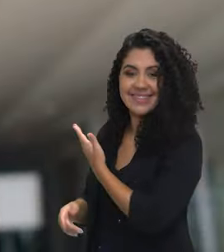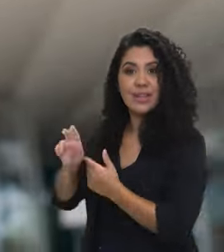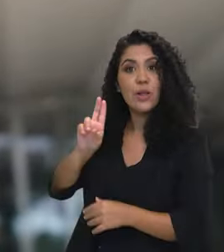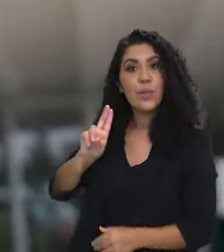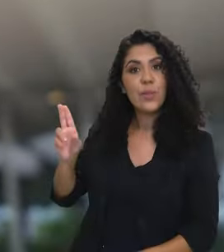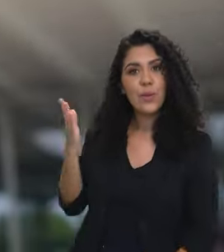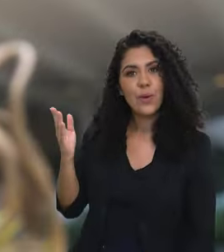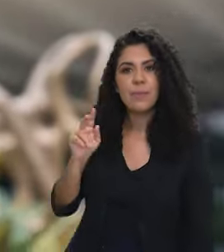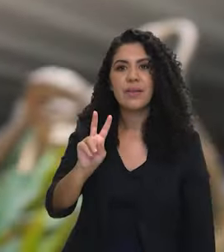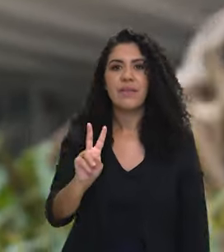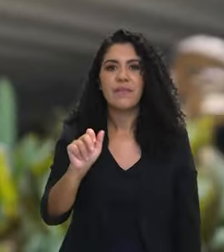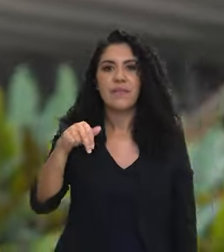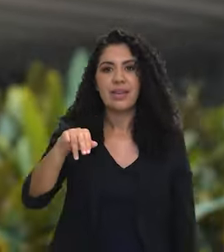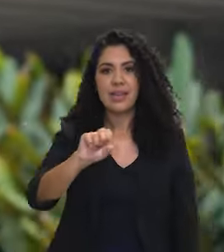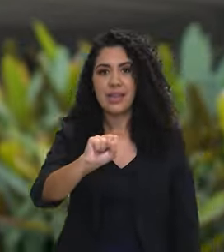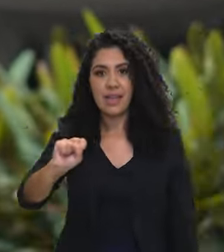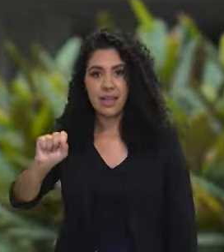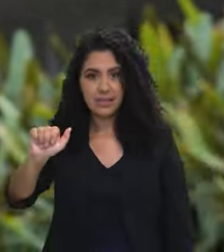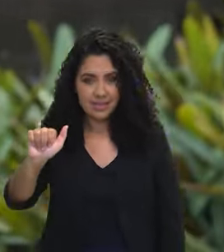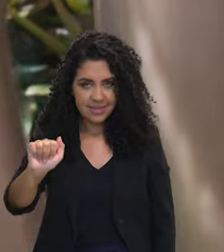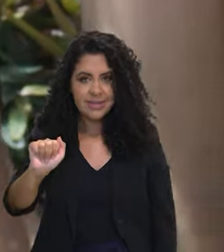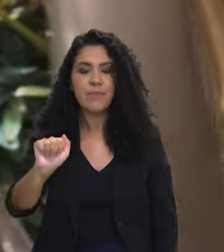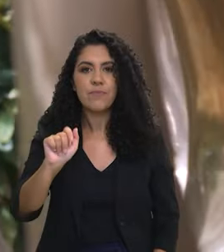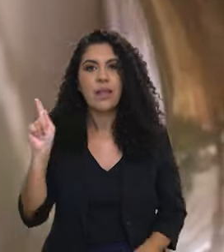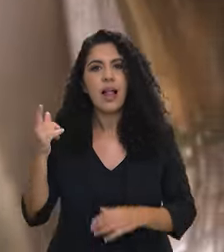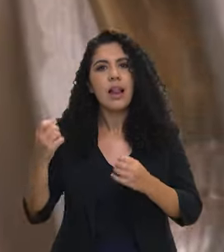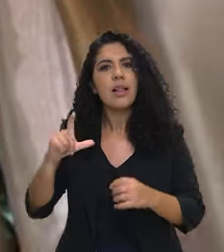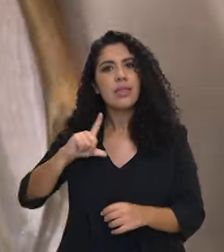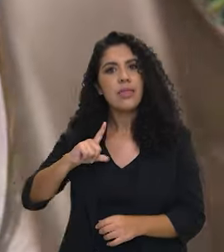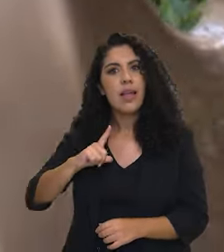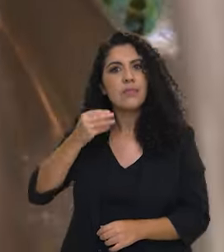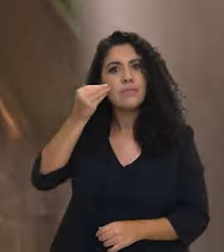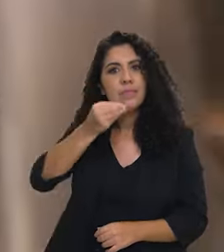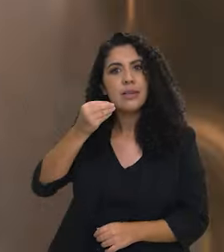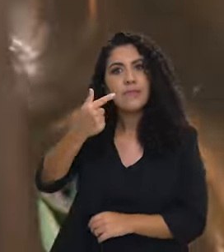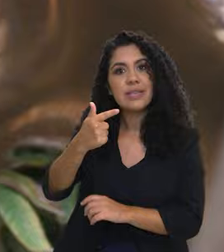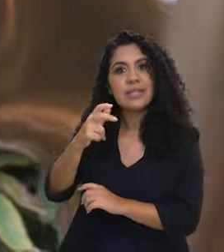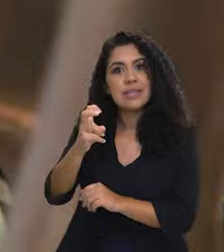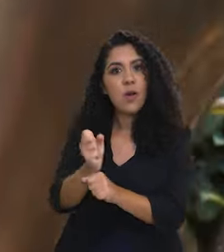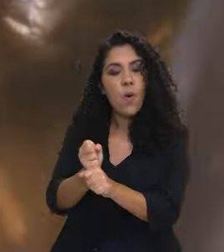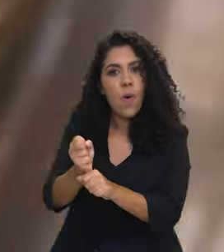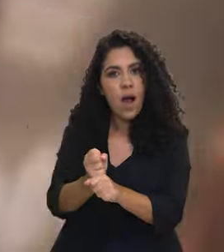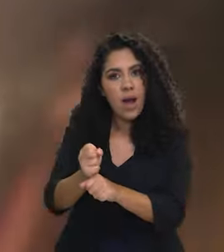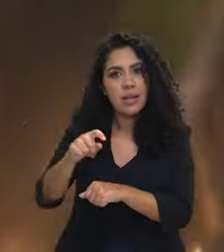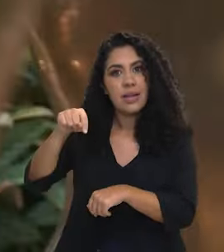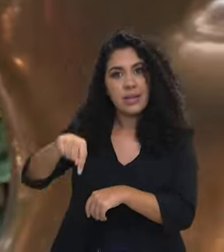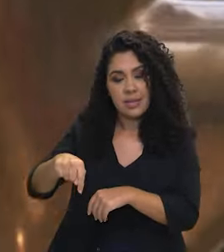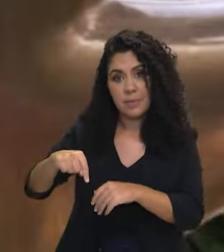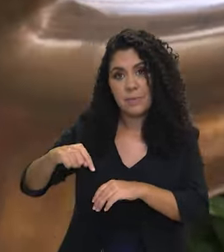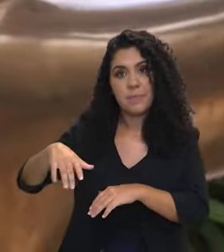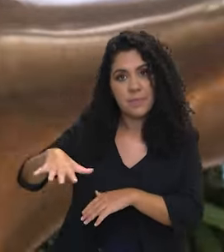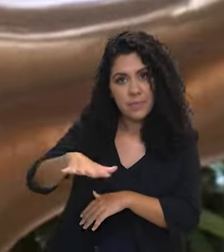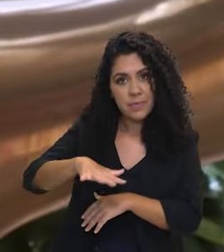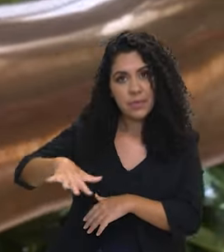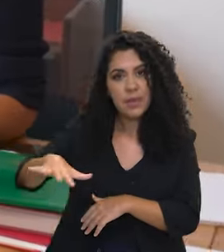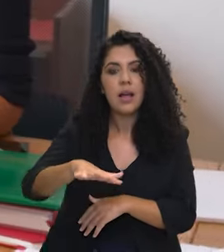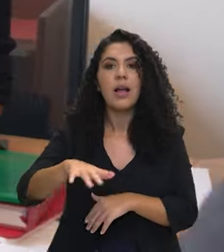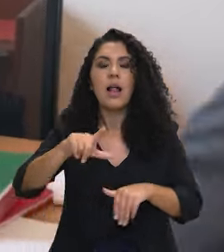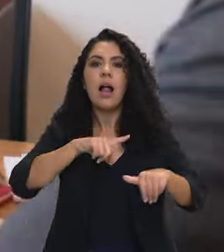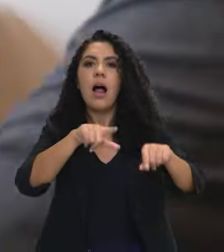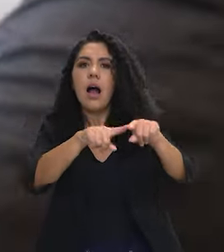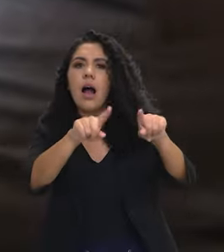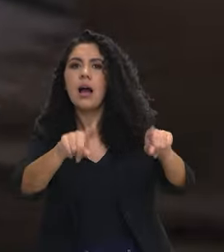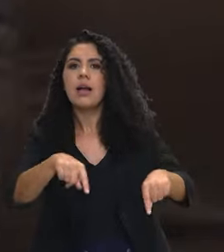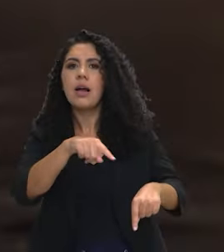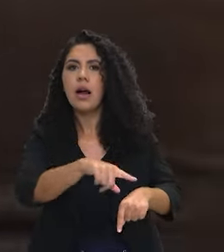da Carreira Diplomática, Vanessa Dolce de Faria, que conta com 25 anos de trajetória profissional. Neste cargo, ela